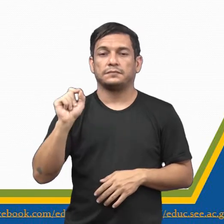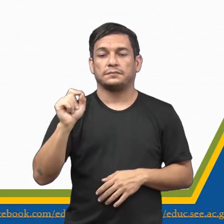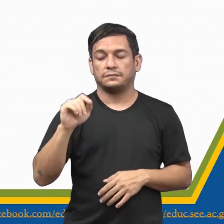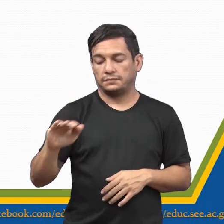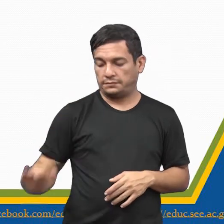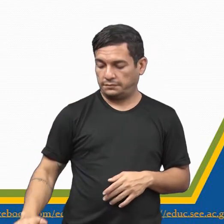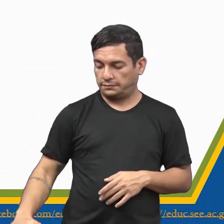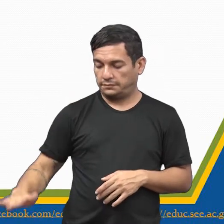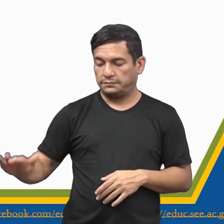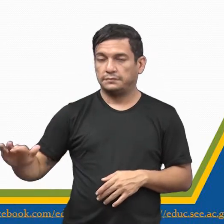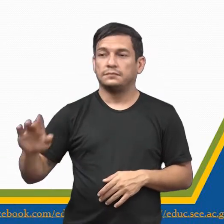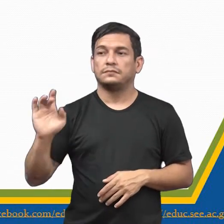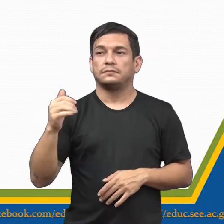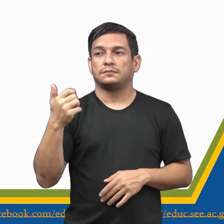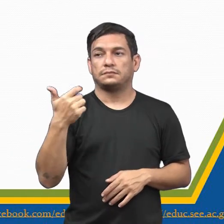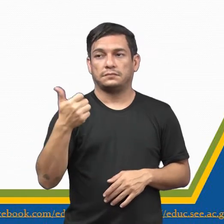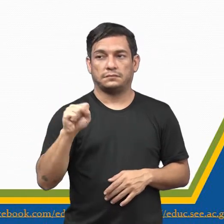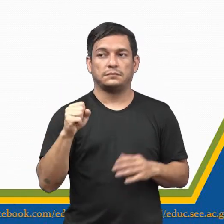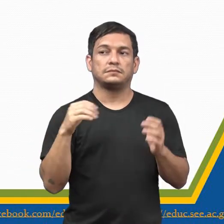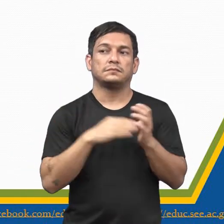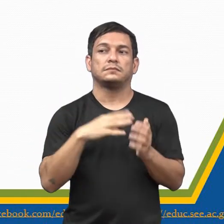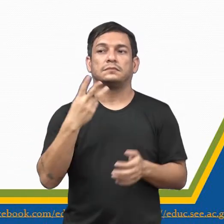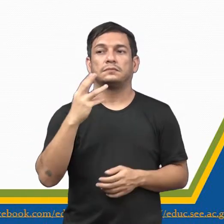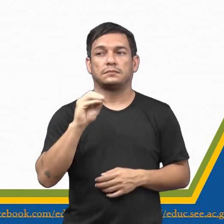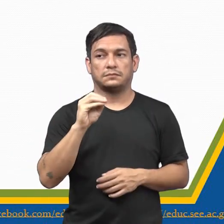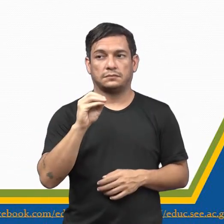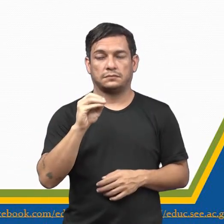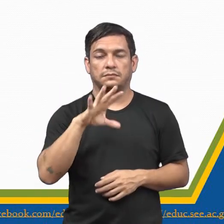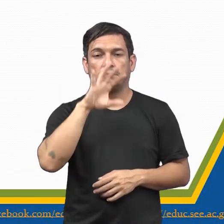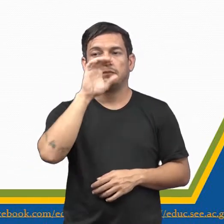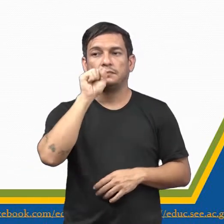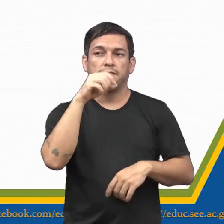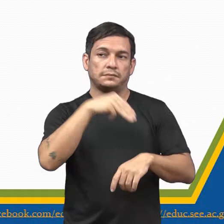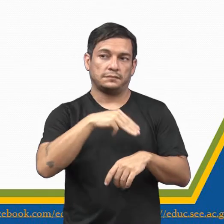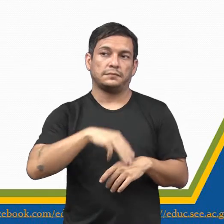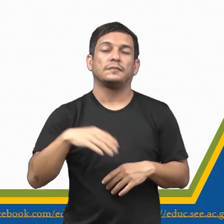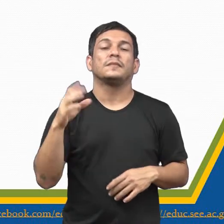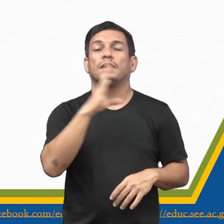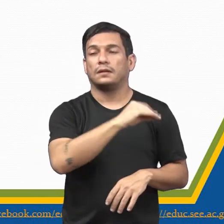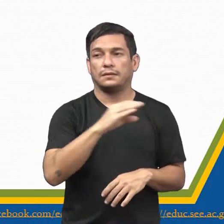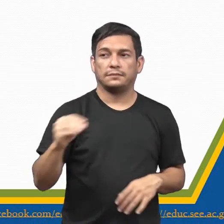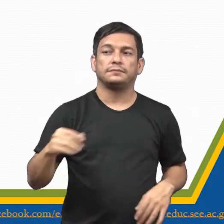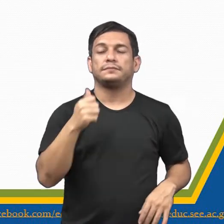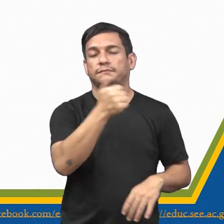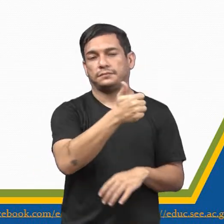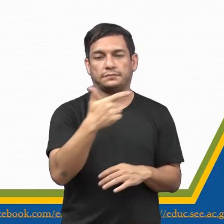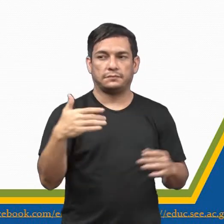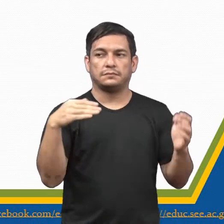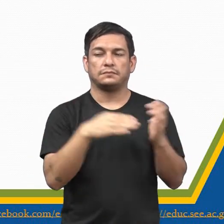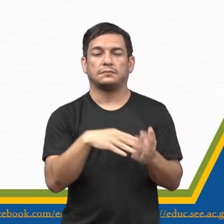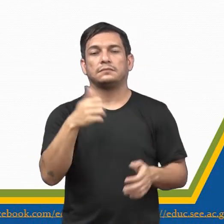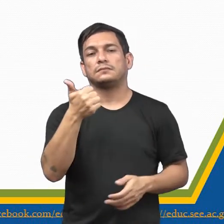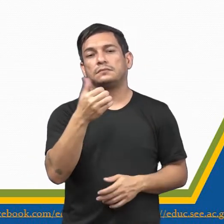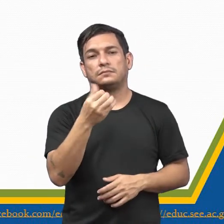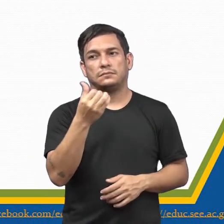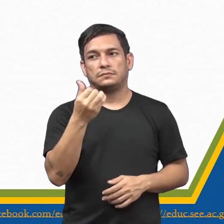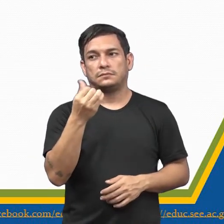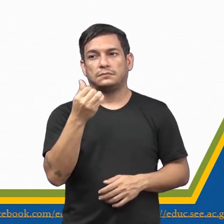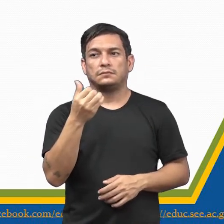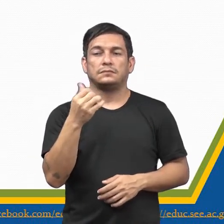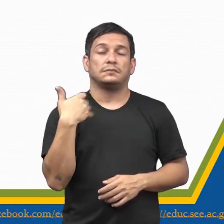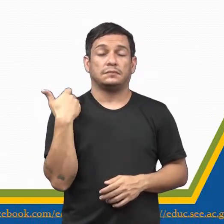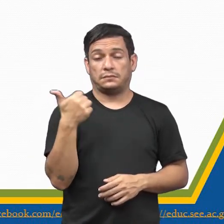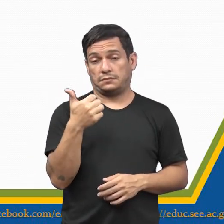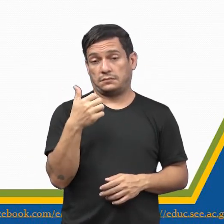pouco menor, de 18 a 30 respirações por minuto. E do adolescente, entre 12 e 18